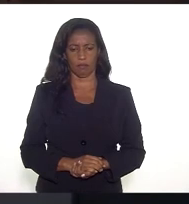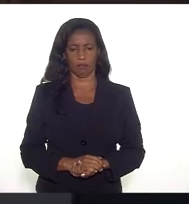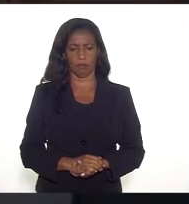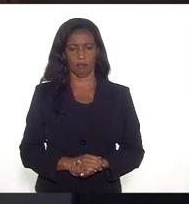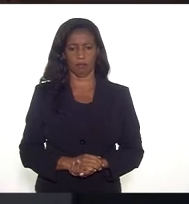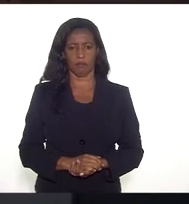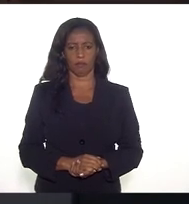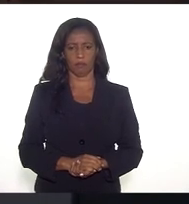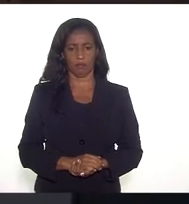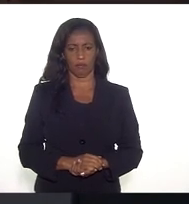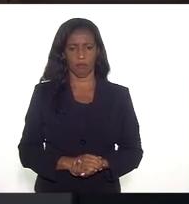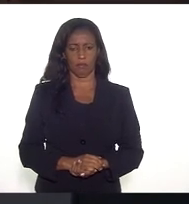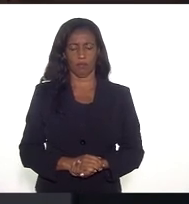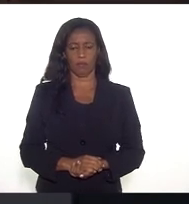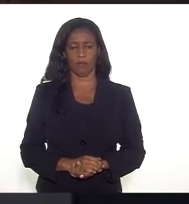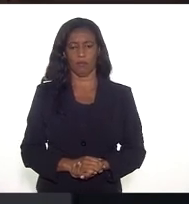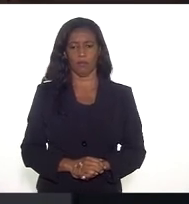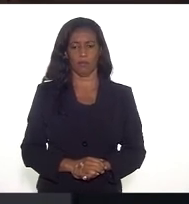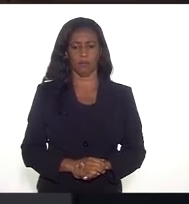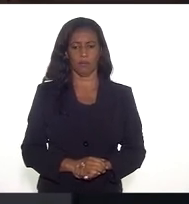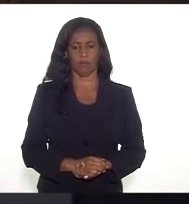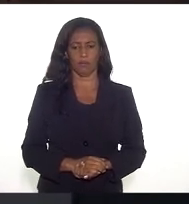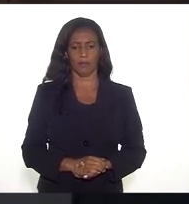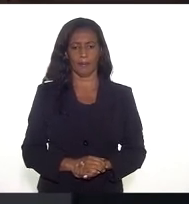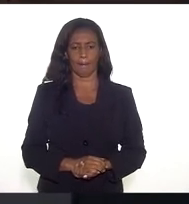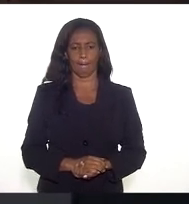Deputado Márcio Canella.